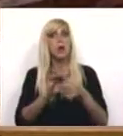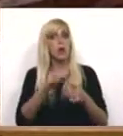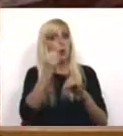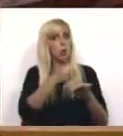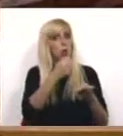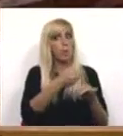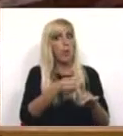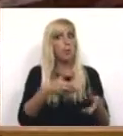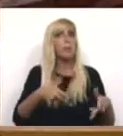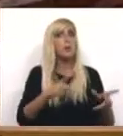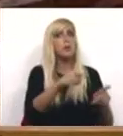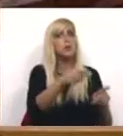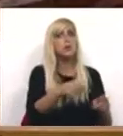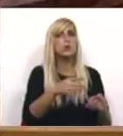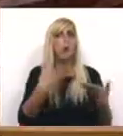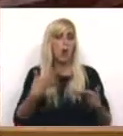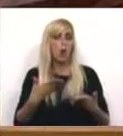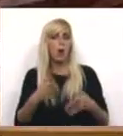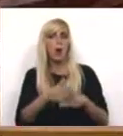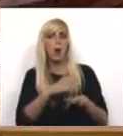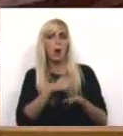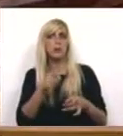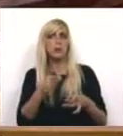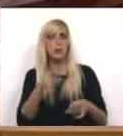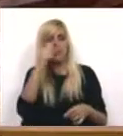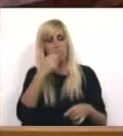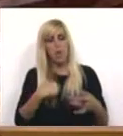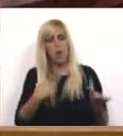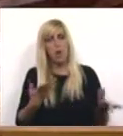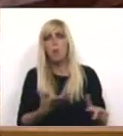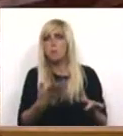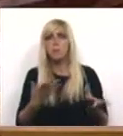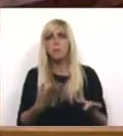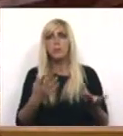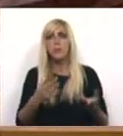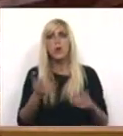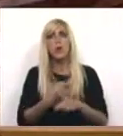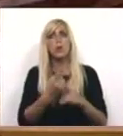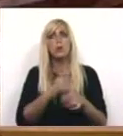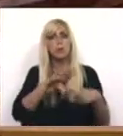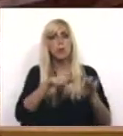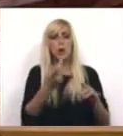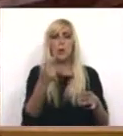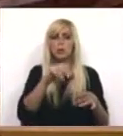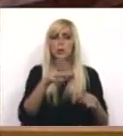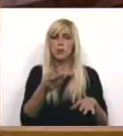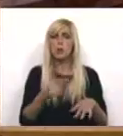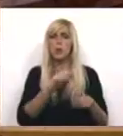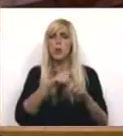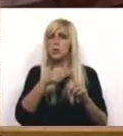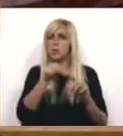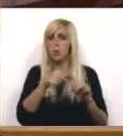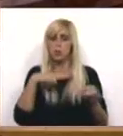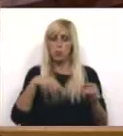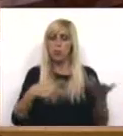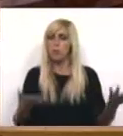aos fogos, o modelo e os meios existentes demonstraram falhar em casos tão dramáticos como os que aconteceram este ano em